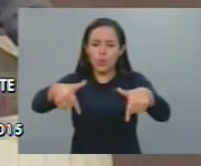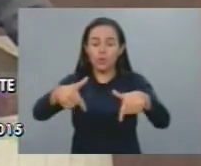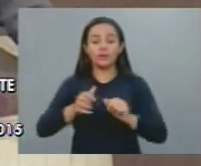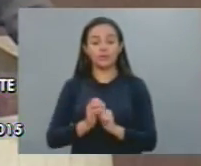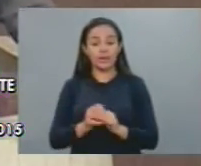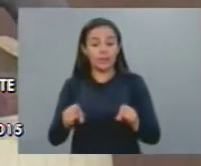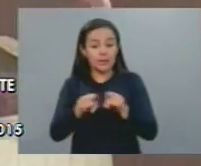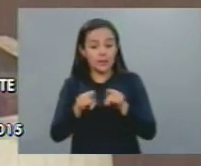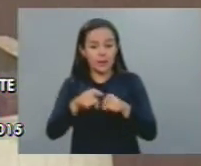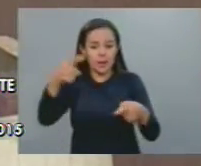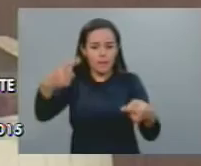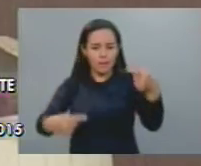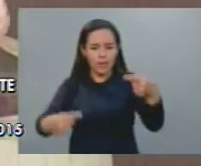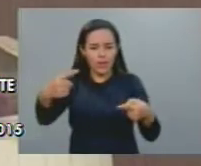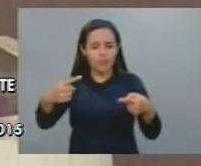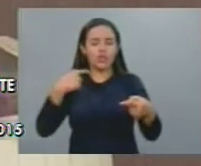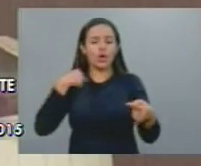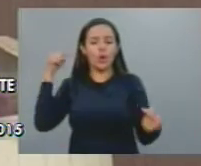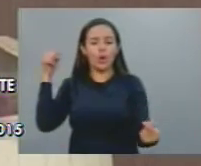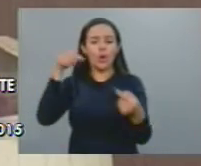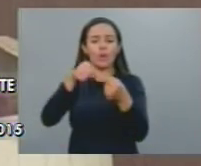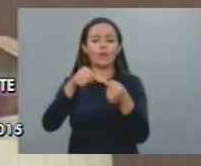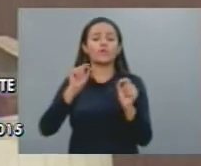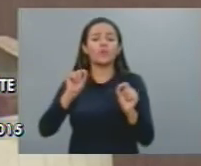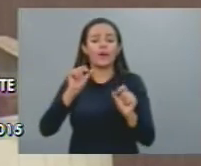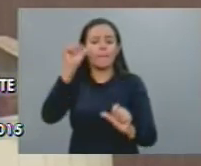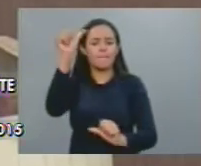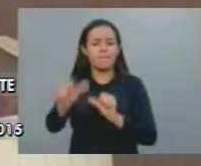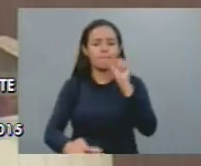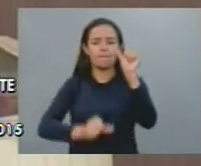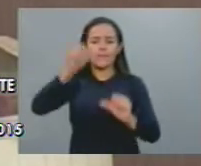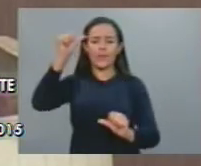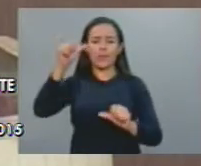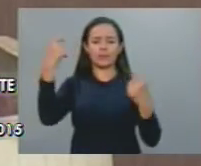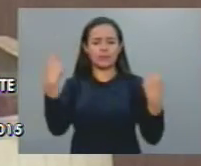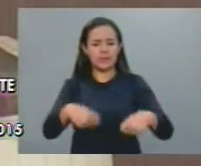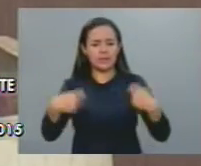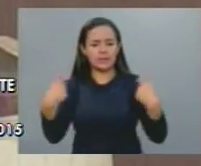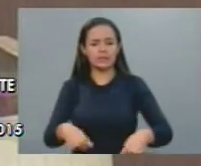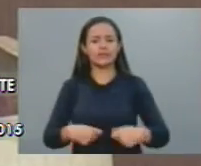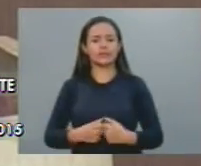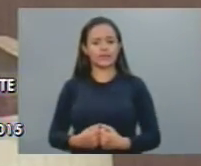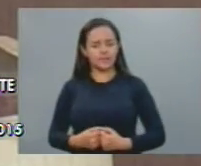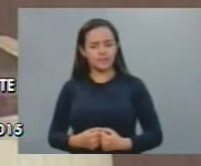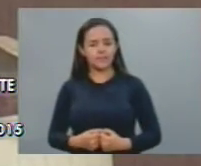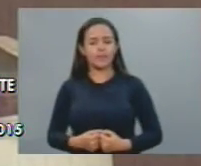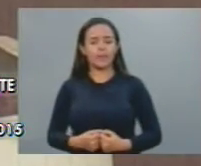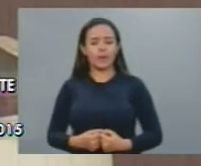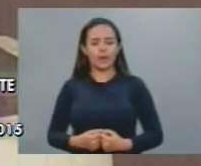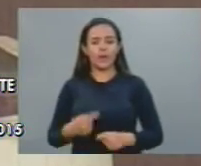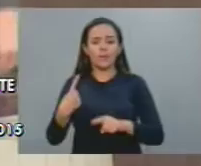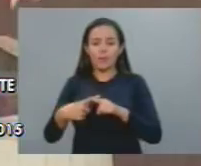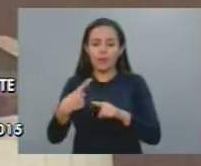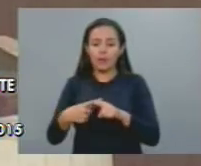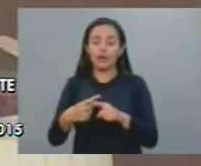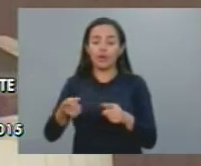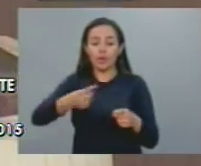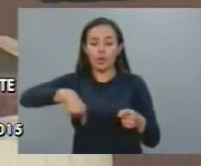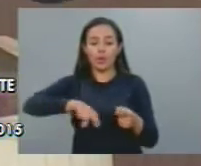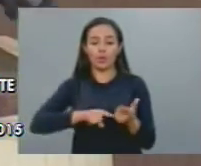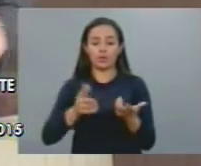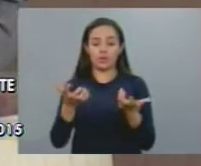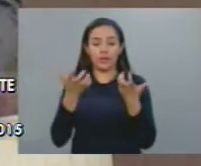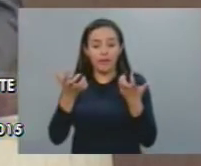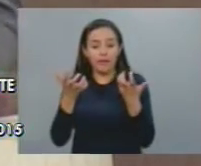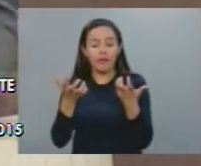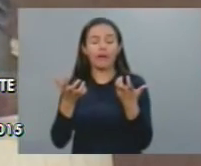política, porque é esse, sobretudo, o papel de uma esquerda socialista, que se pretende renovada, que ela não esquece